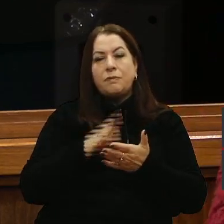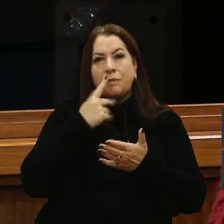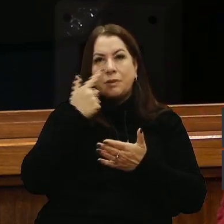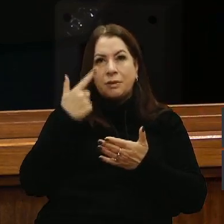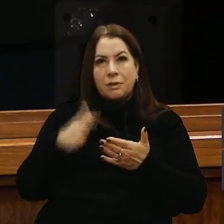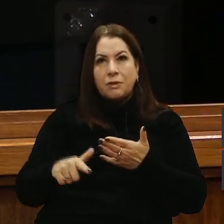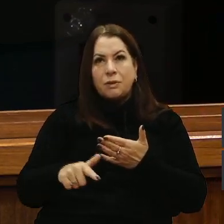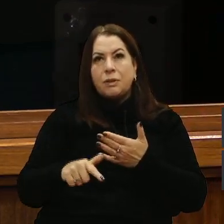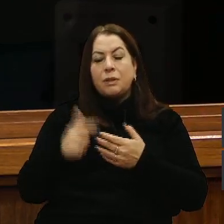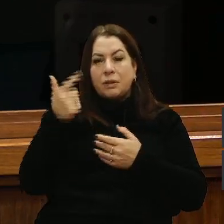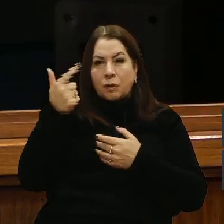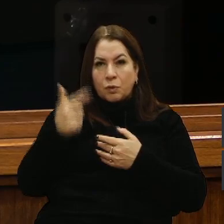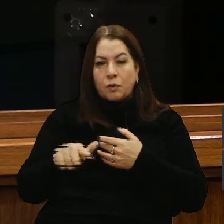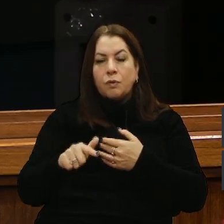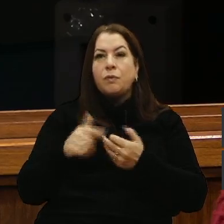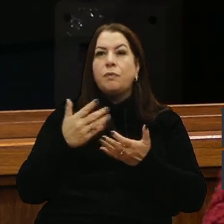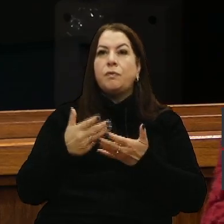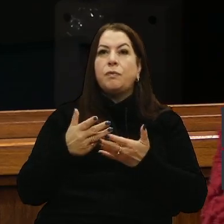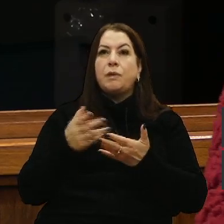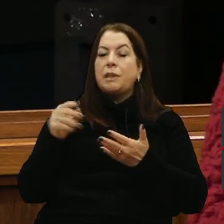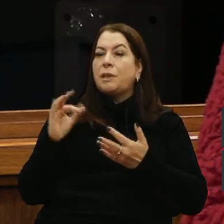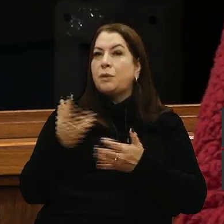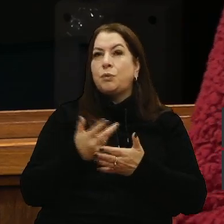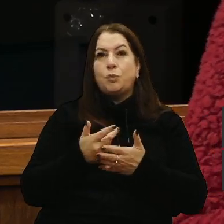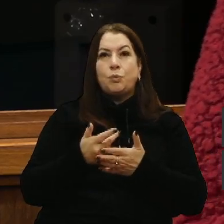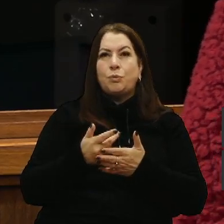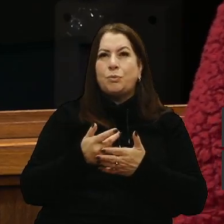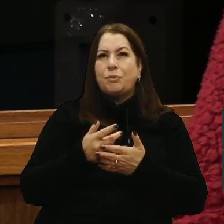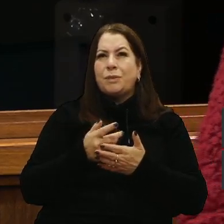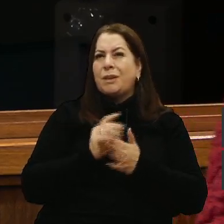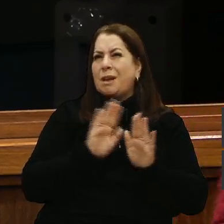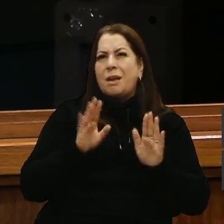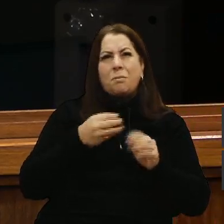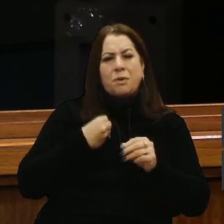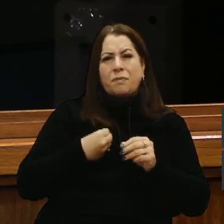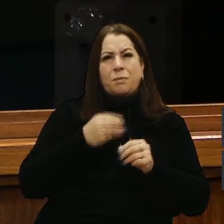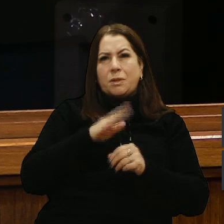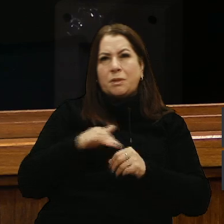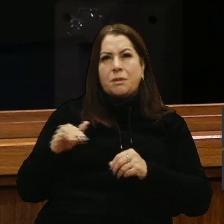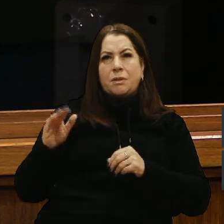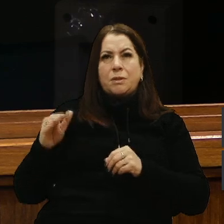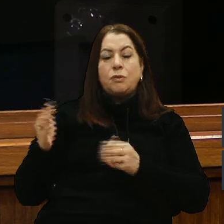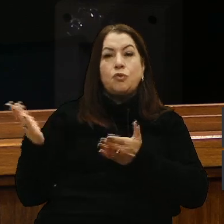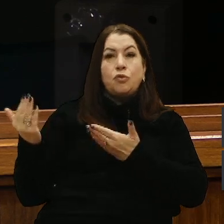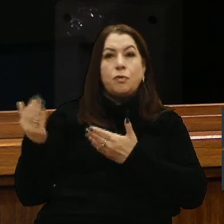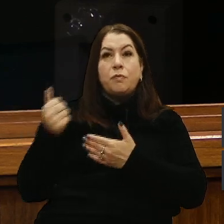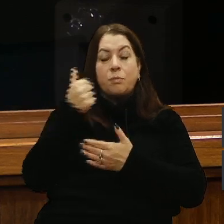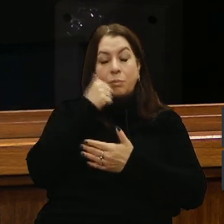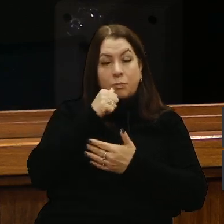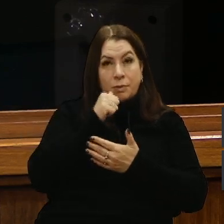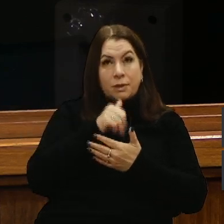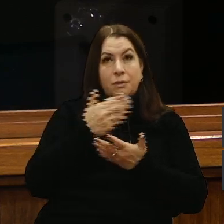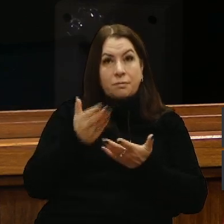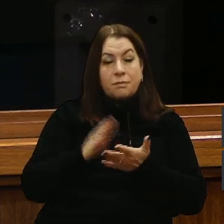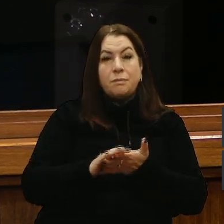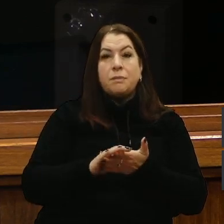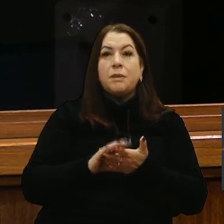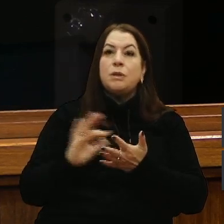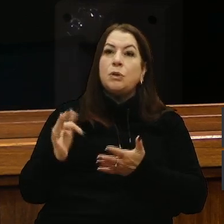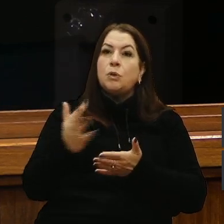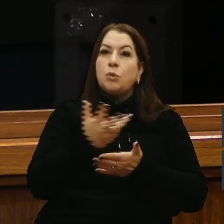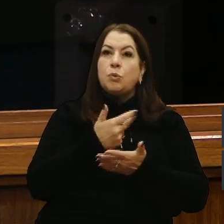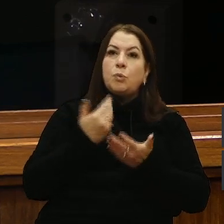reforçar, falar mais uma vez. Aquilo tudo acaba com a vida de uma criança, de um adolescente, de uma mulher. Então, tendo todo